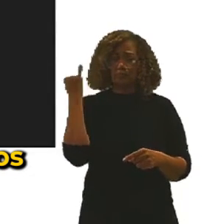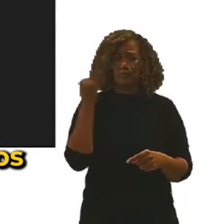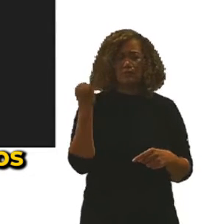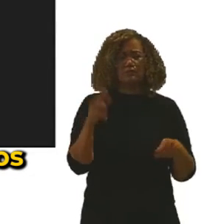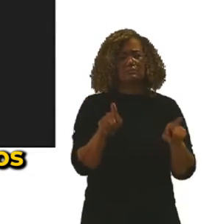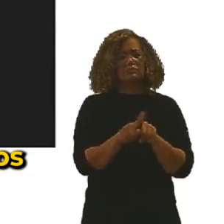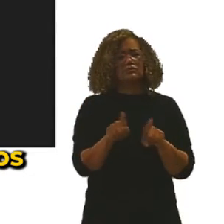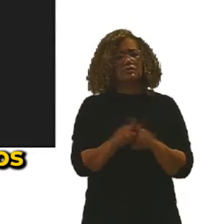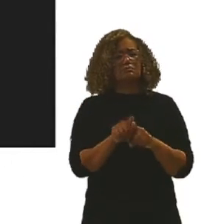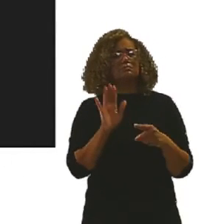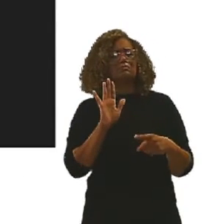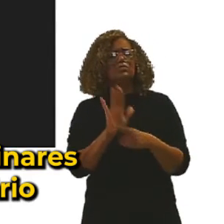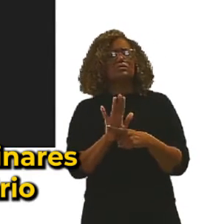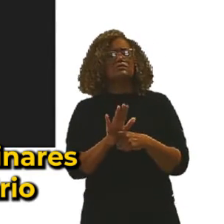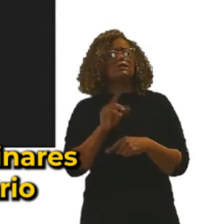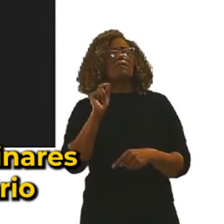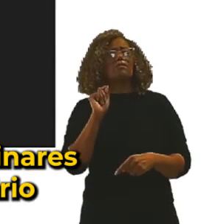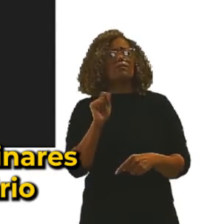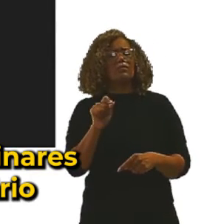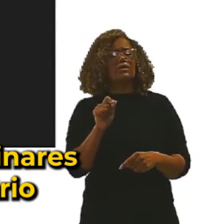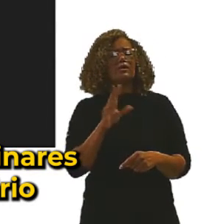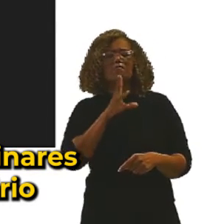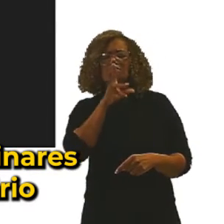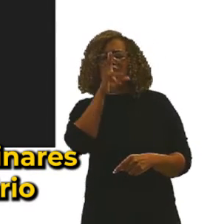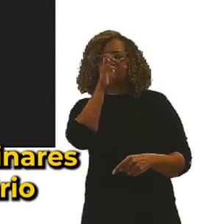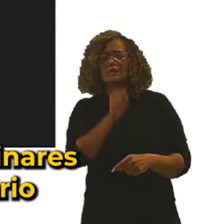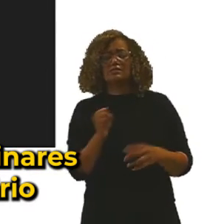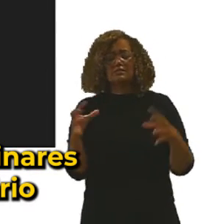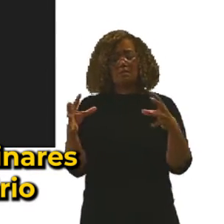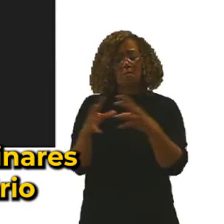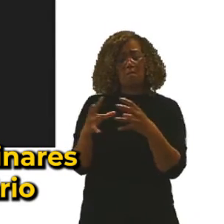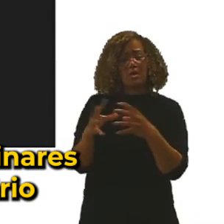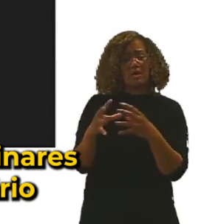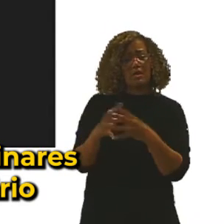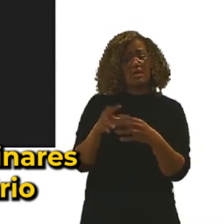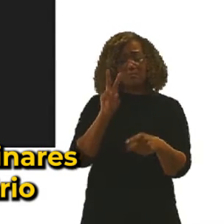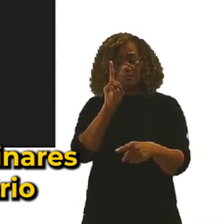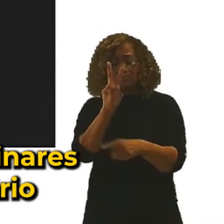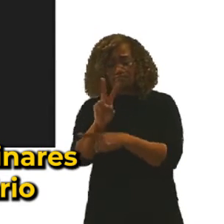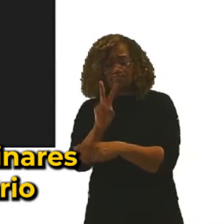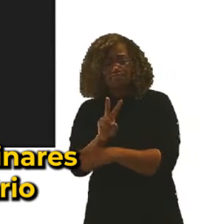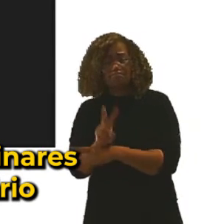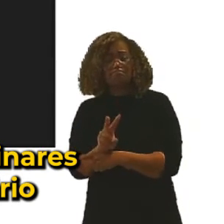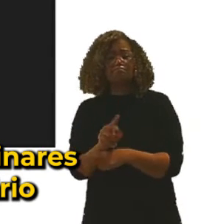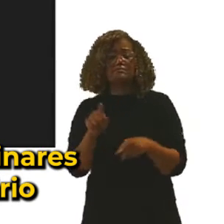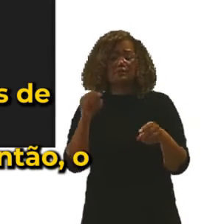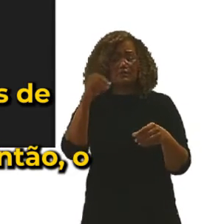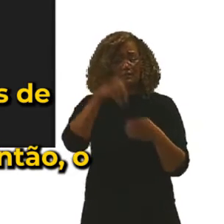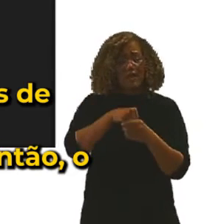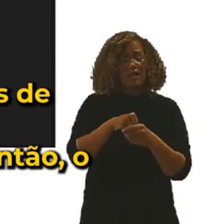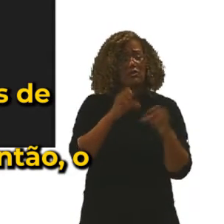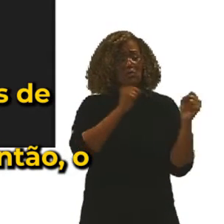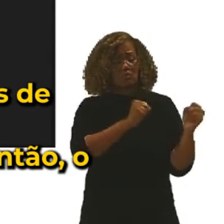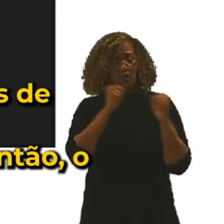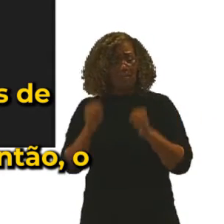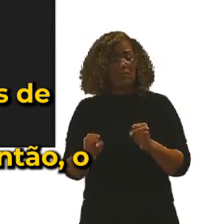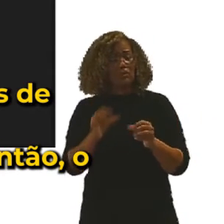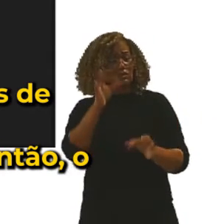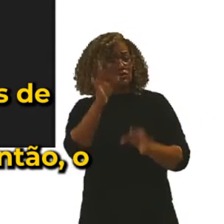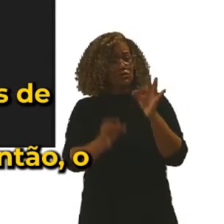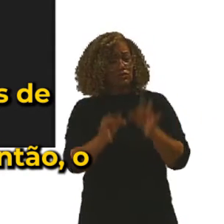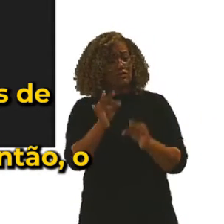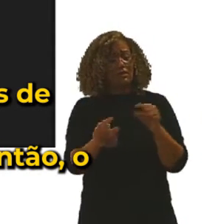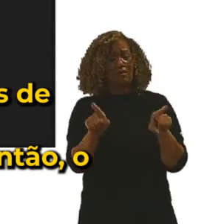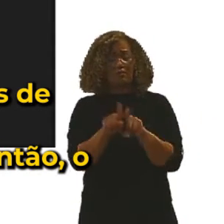atendimentos multidisciplinares, né, de fortalecermos as equipes multidisciplinares, né, que atuam no âmbito do Poder Judiciário, e também encaminhamentos para a